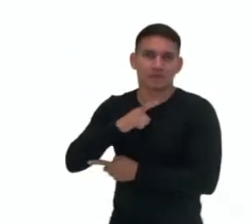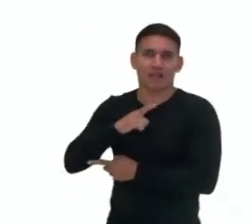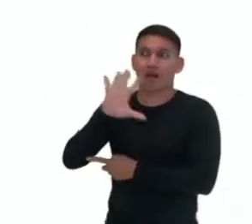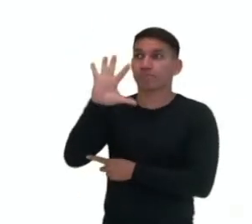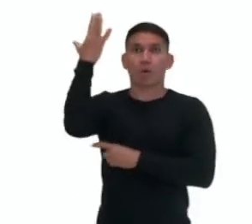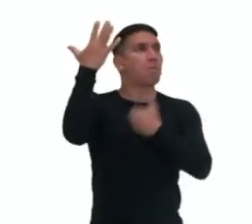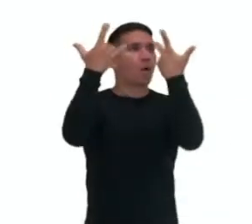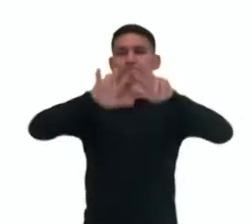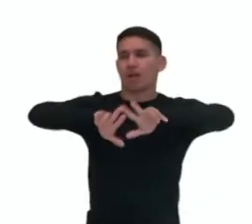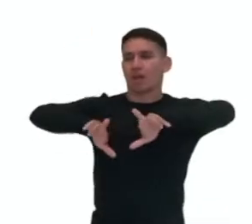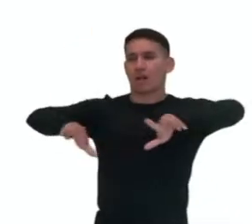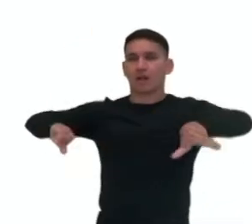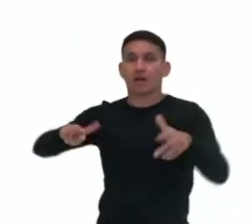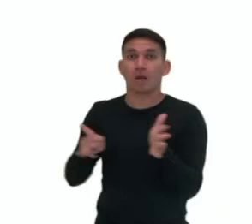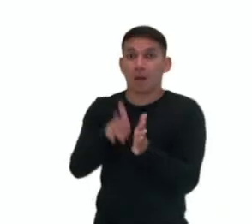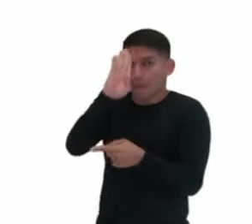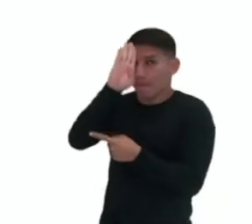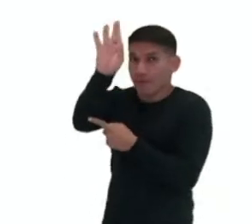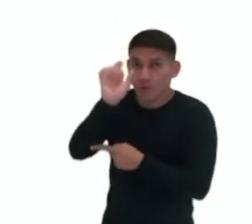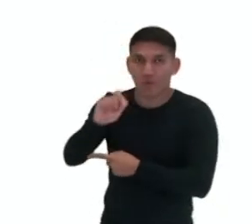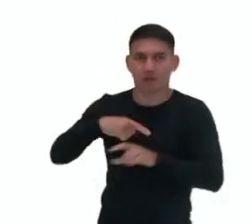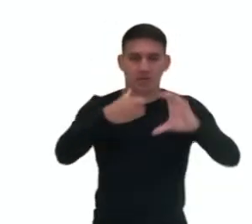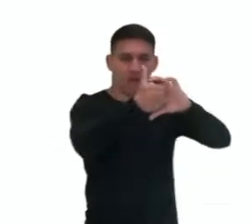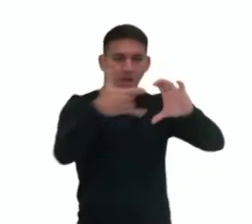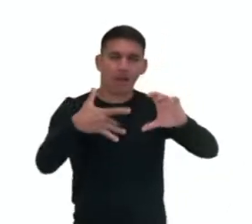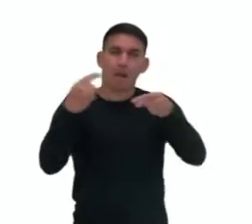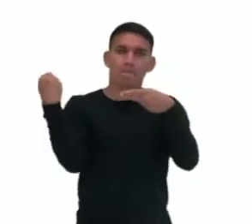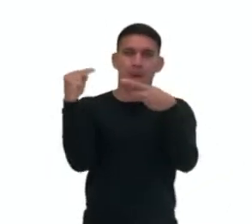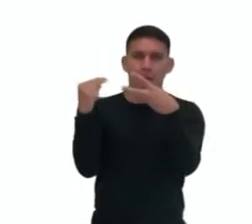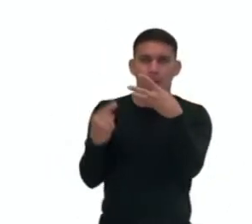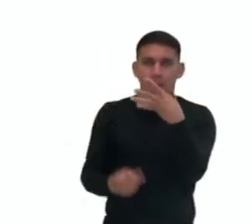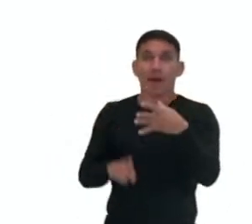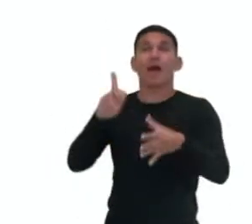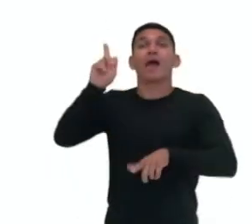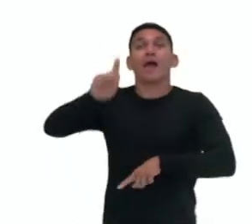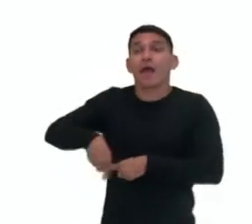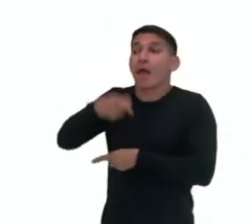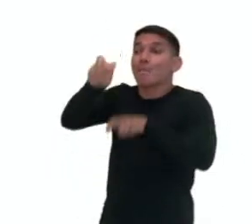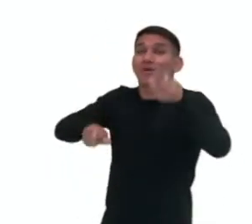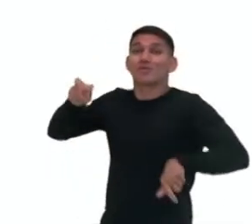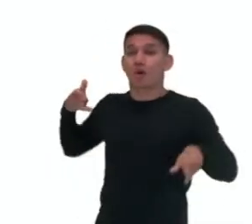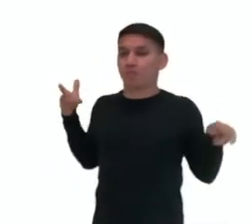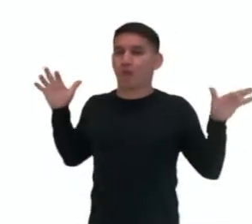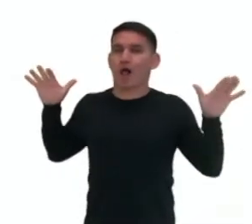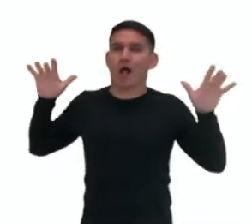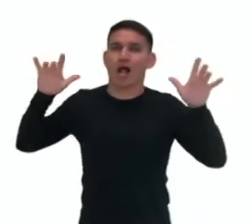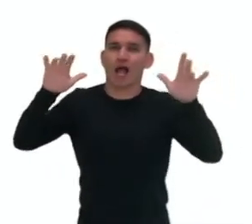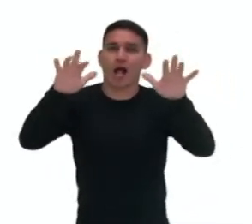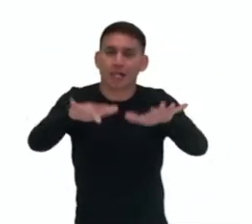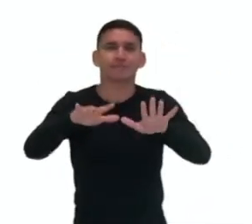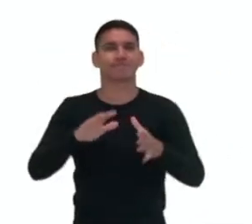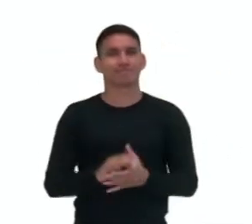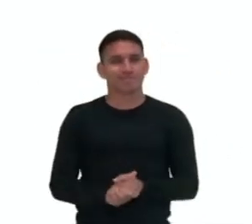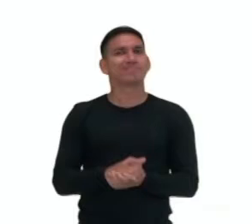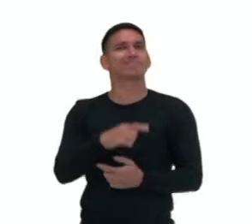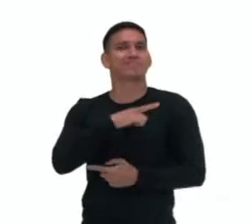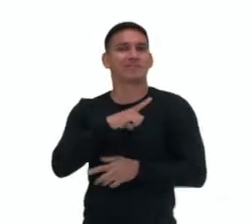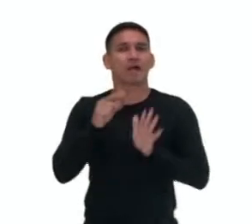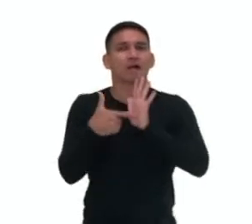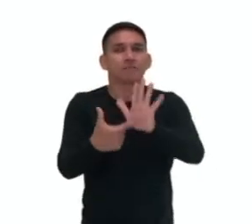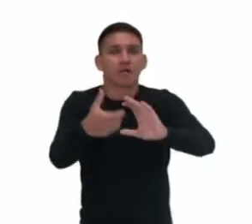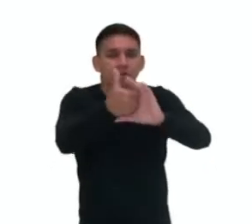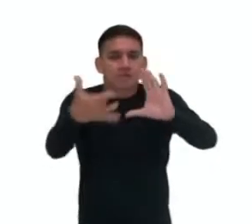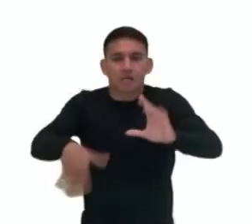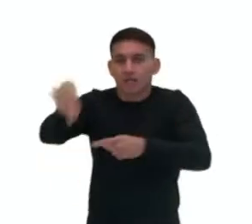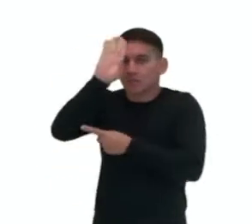comemorações em que sua principal característica é a participação do povo. tem como característica